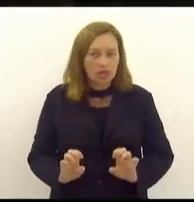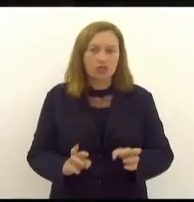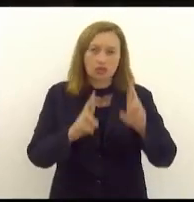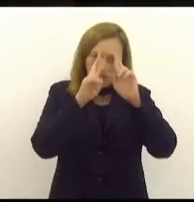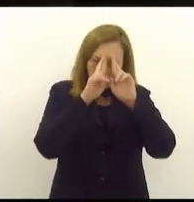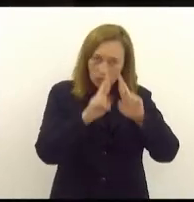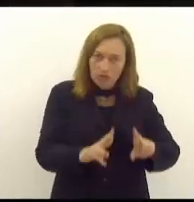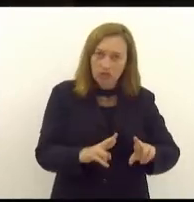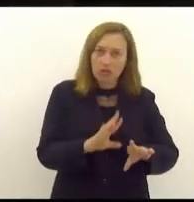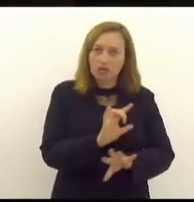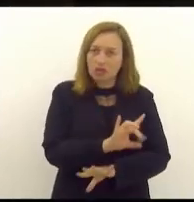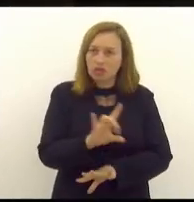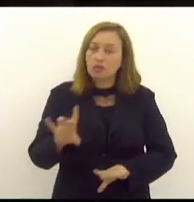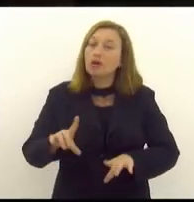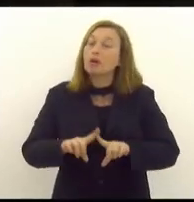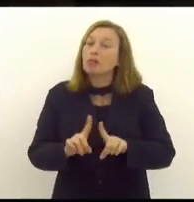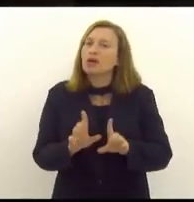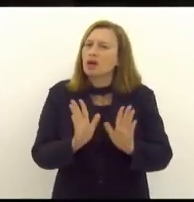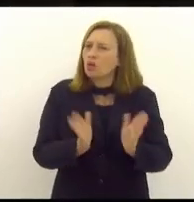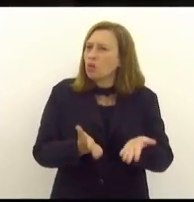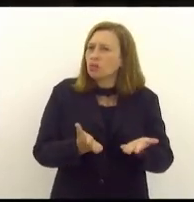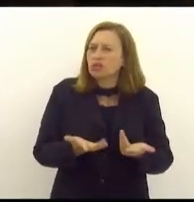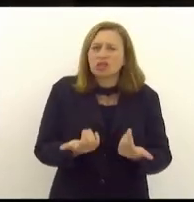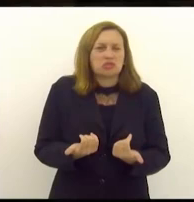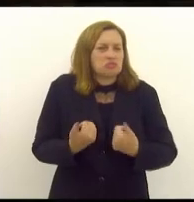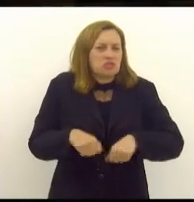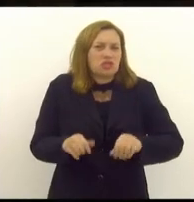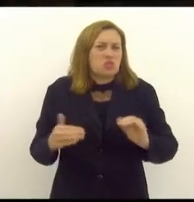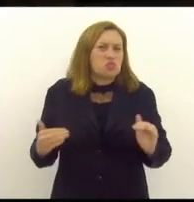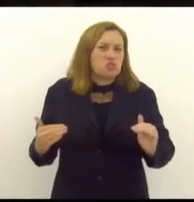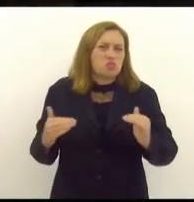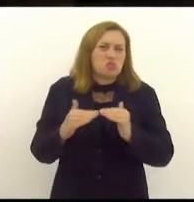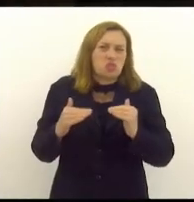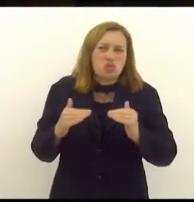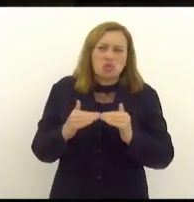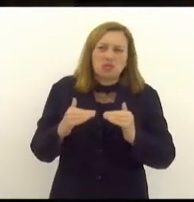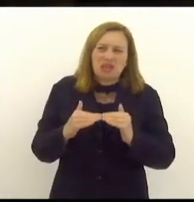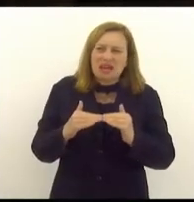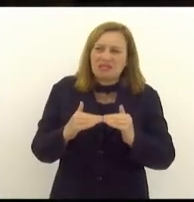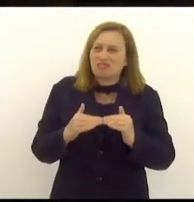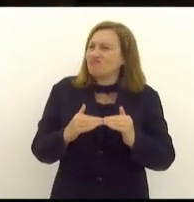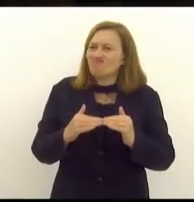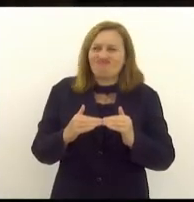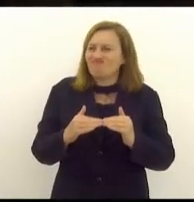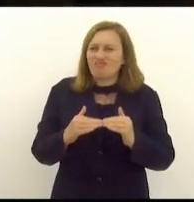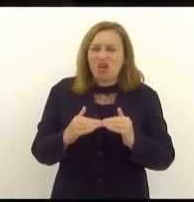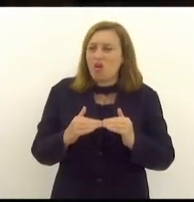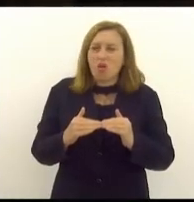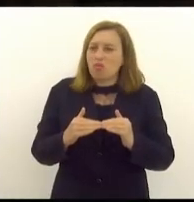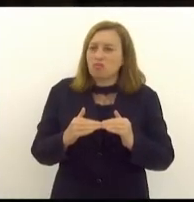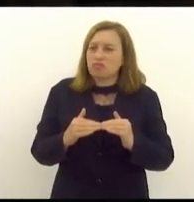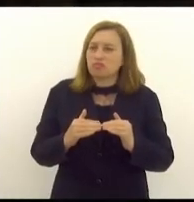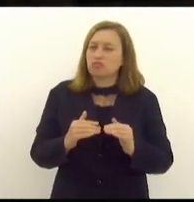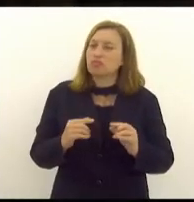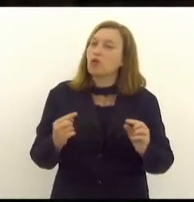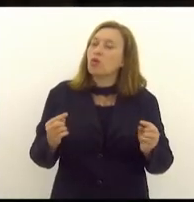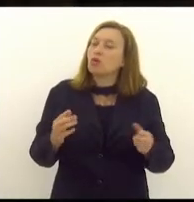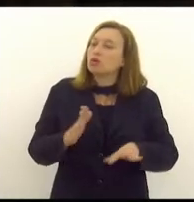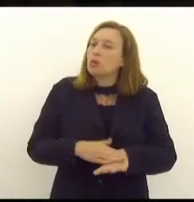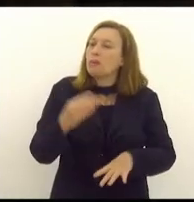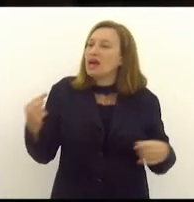respeitosos agora não precisamos concordar em nada quanto mais